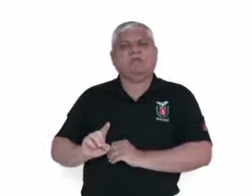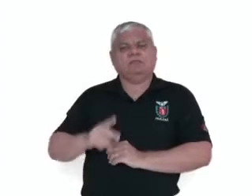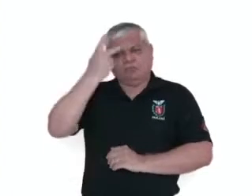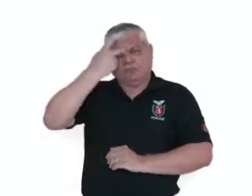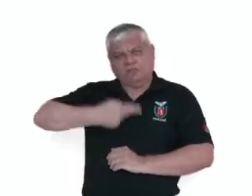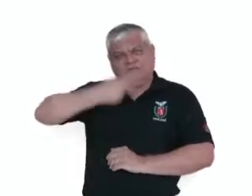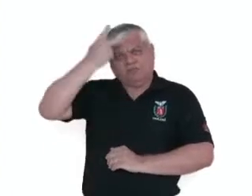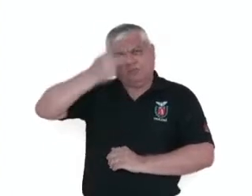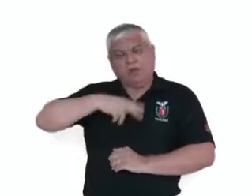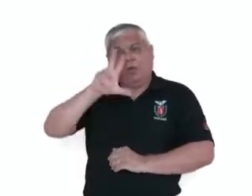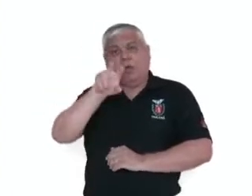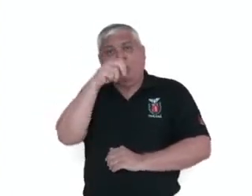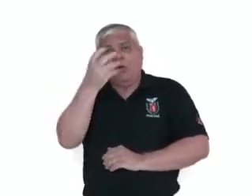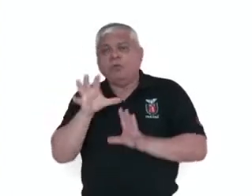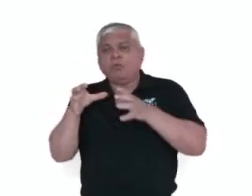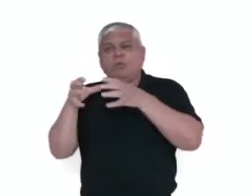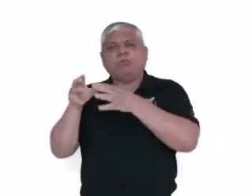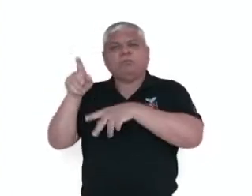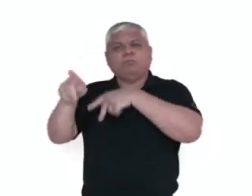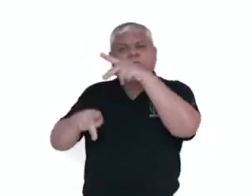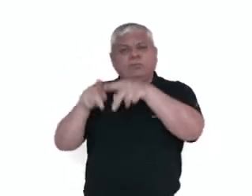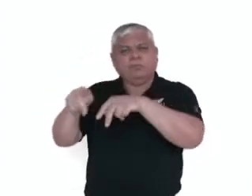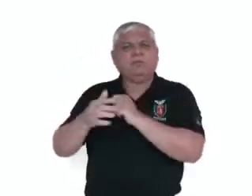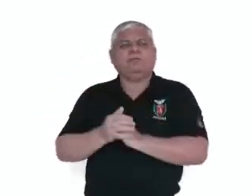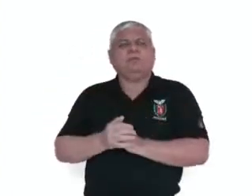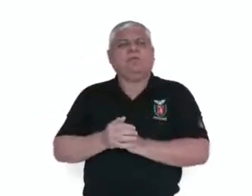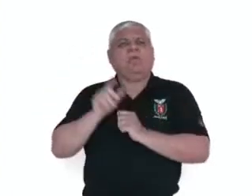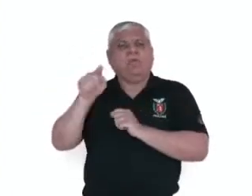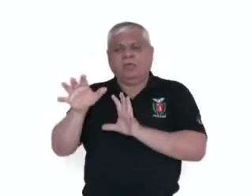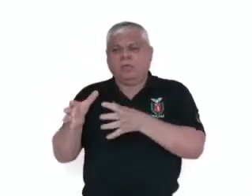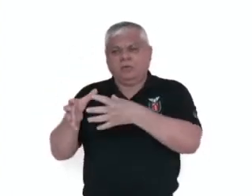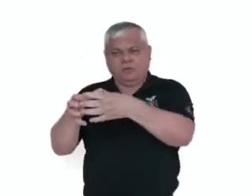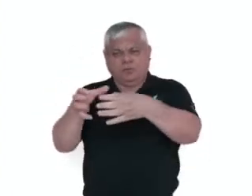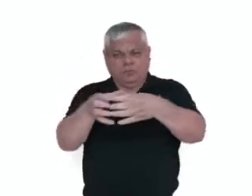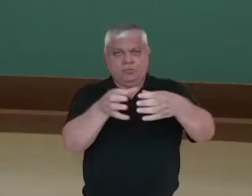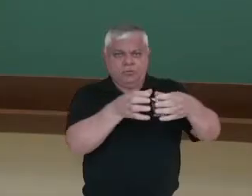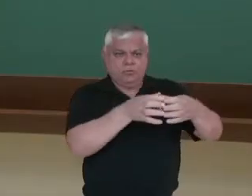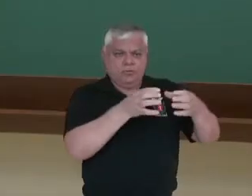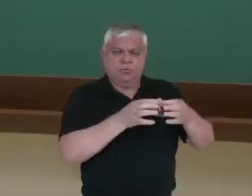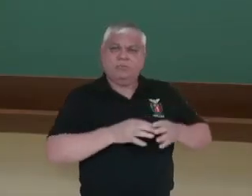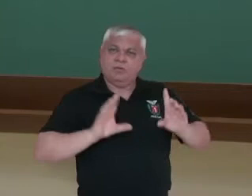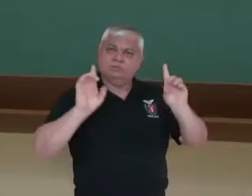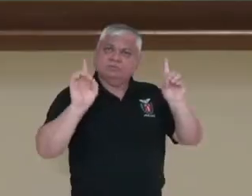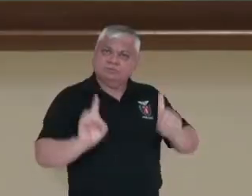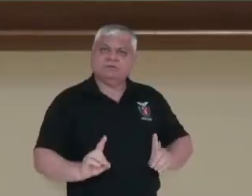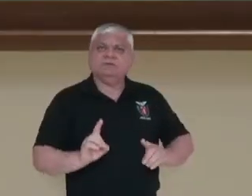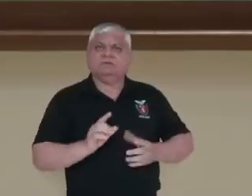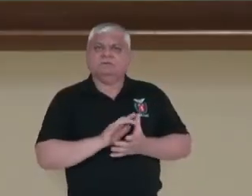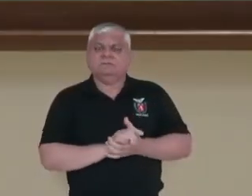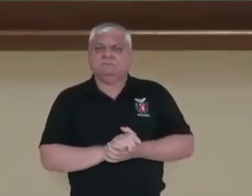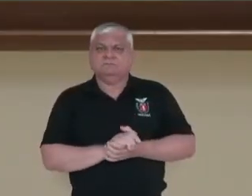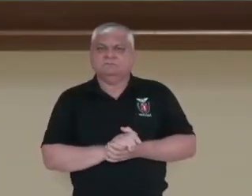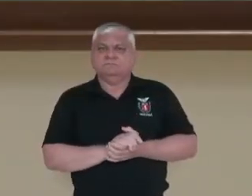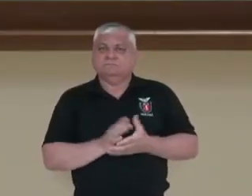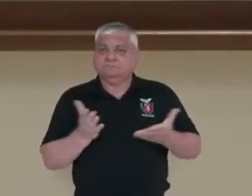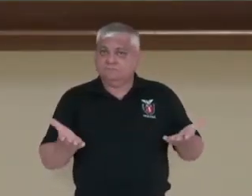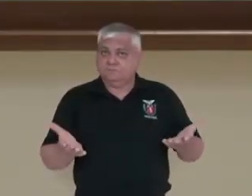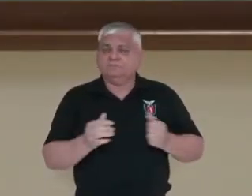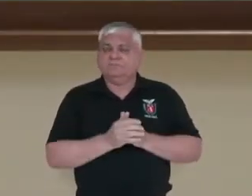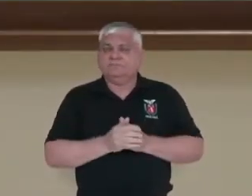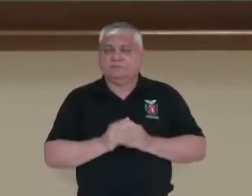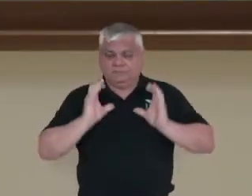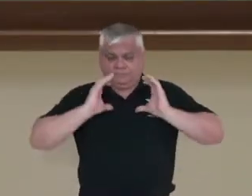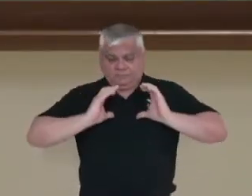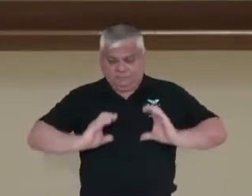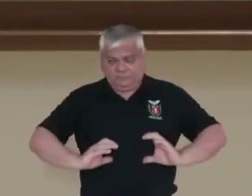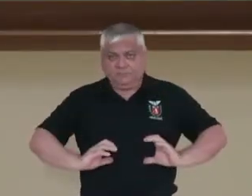Se exerce na relação dos indivíduos e dos grupos coletivos com o Estado. Em outras palavras, ser